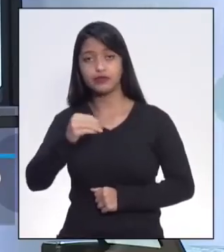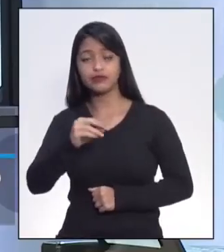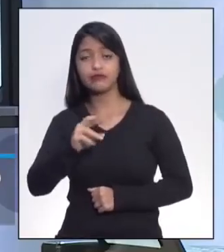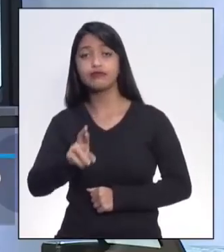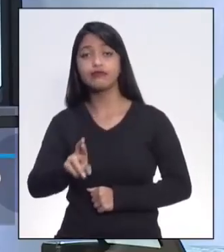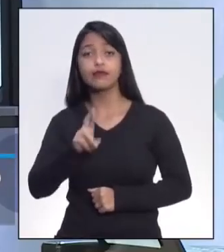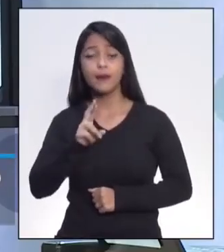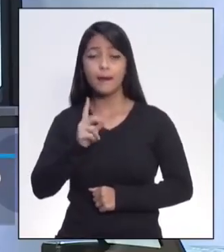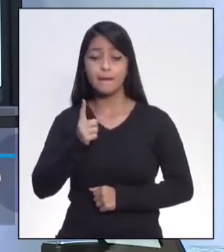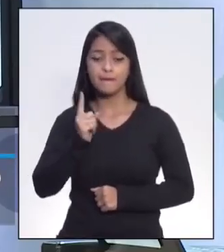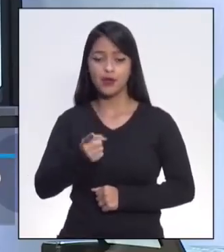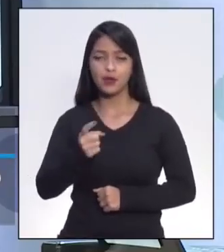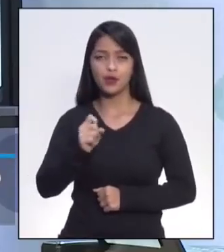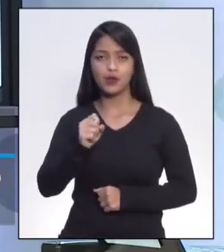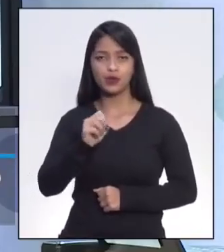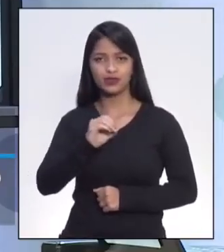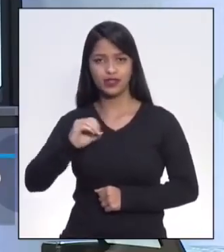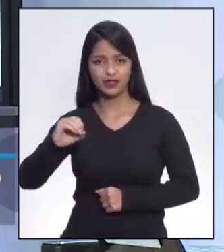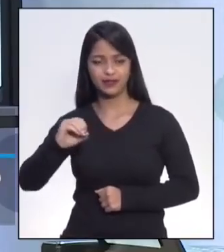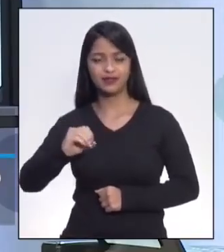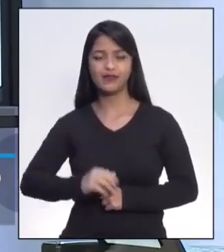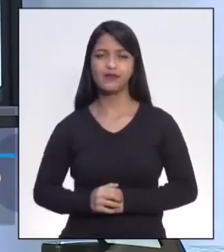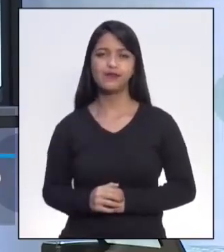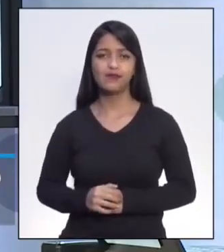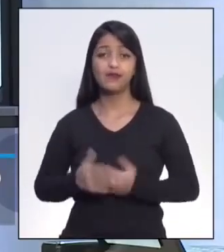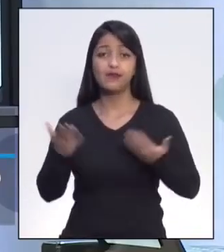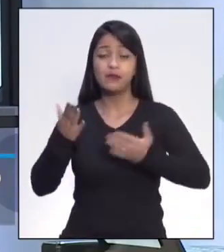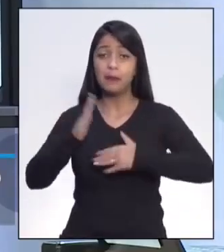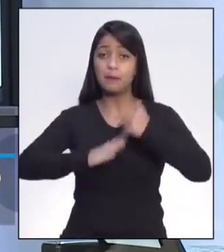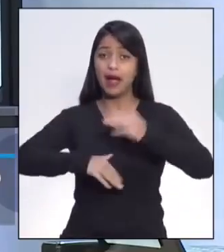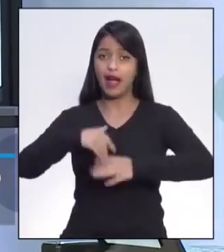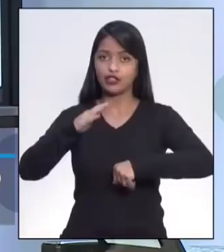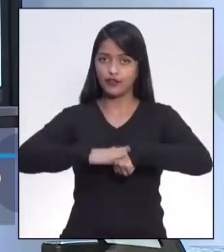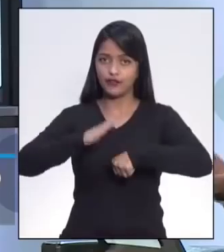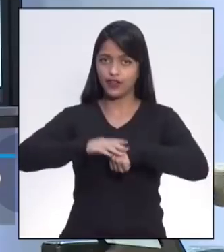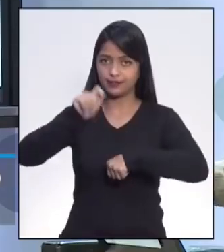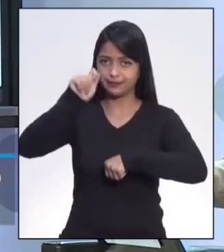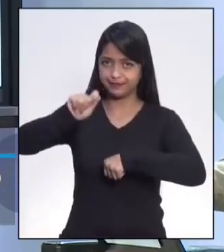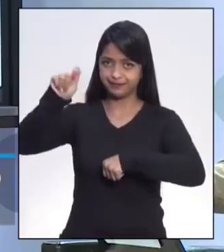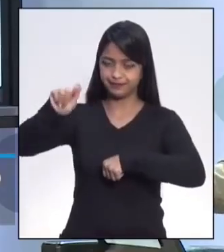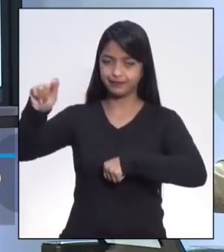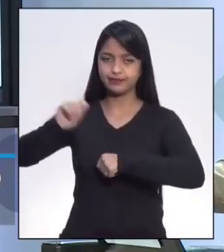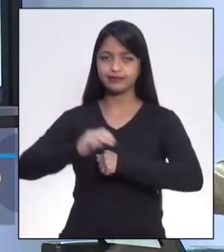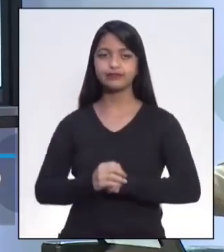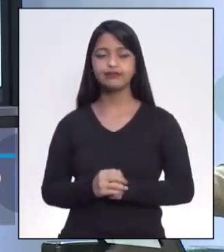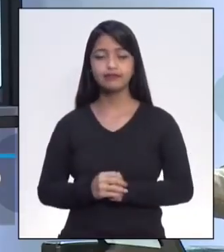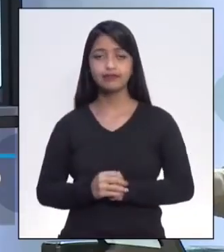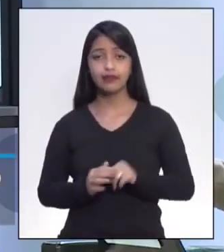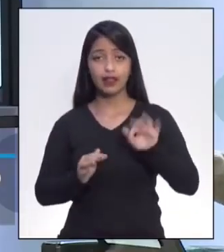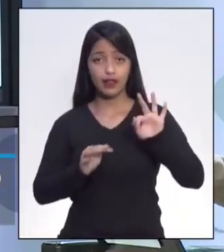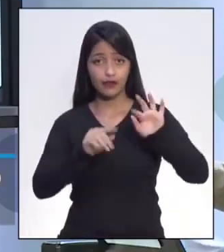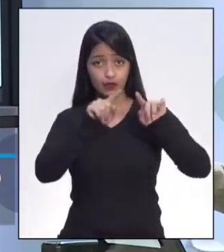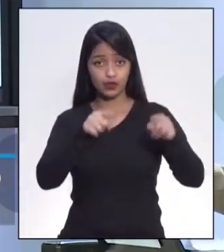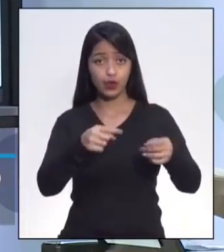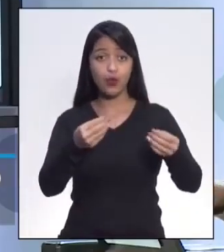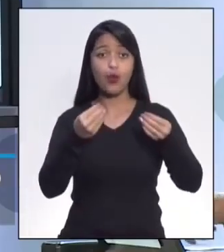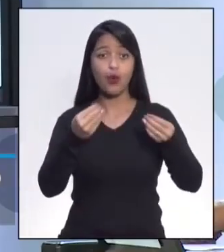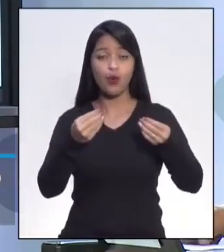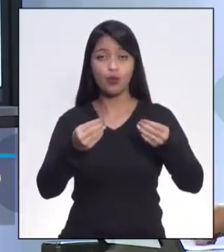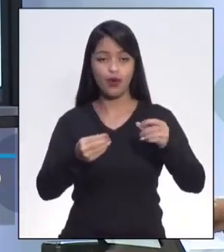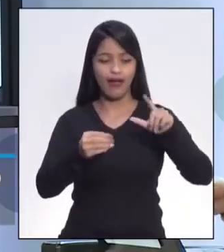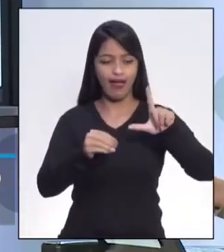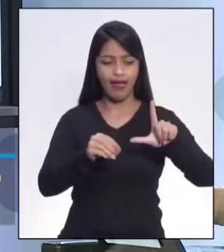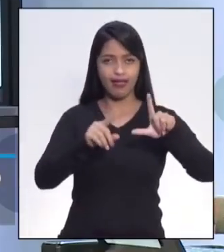1.800. Vamos ver como é que fica isso daqui na prática. Então, a função em relação a n. Então,